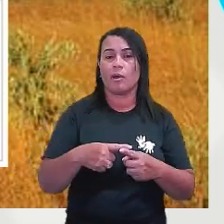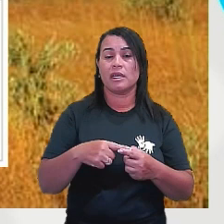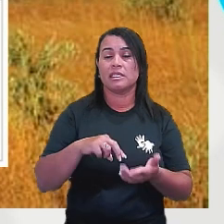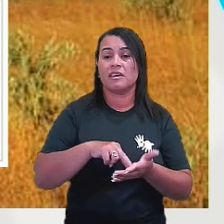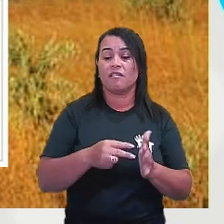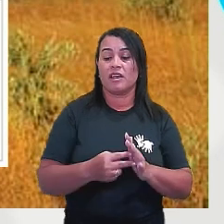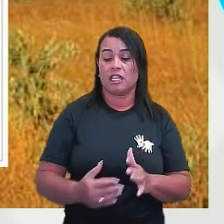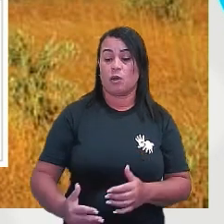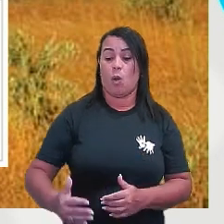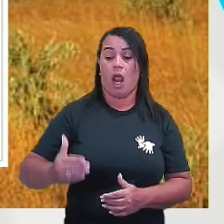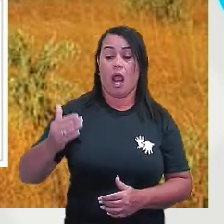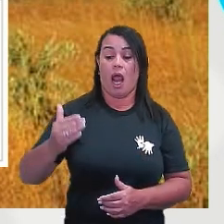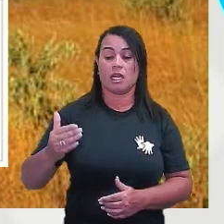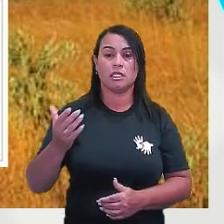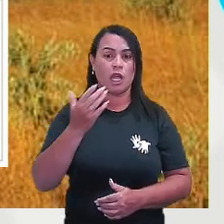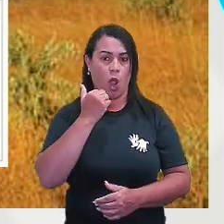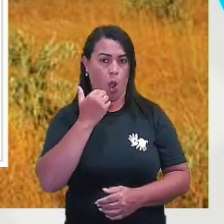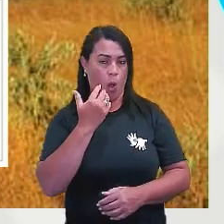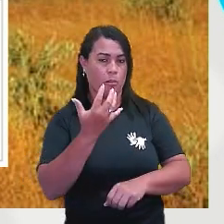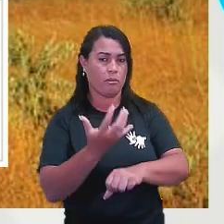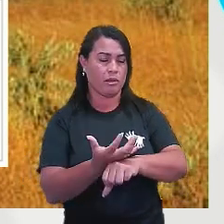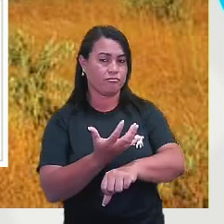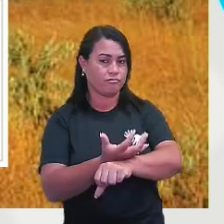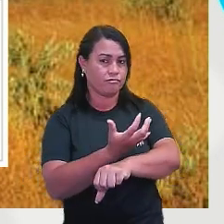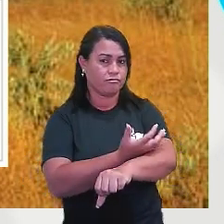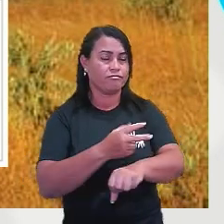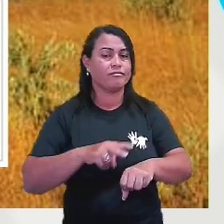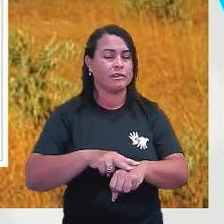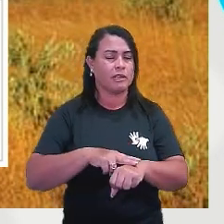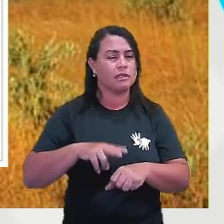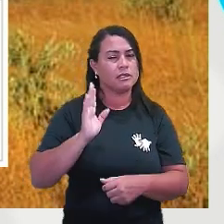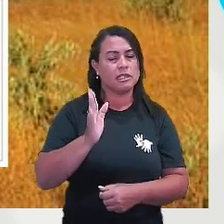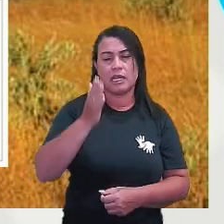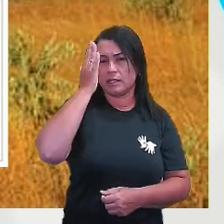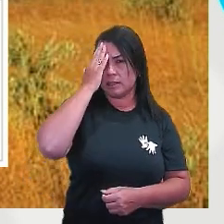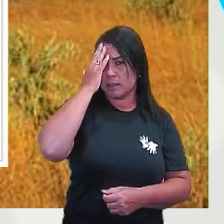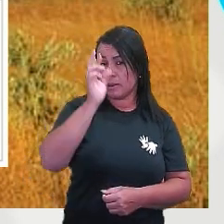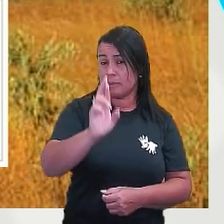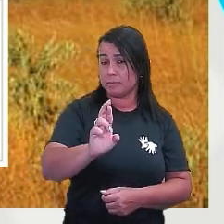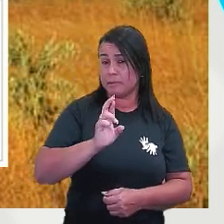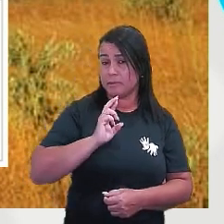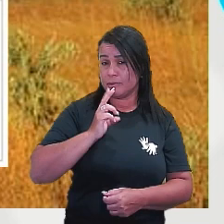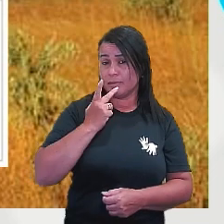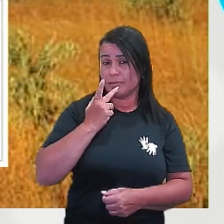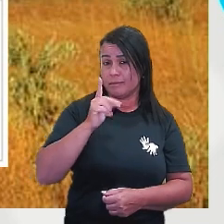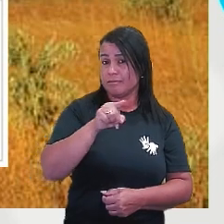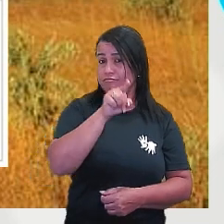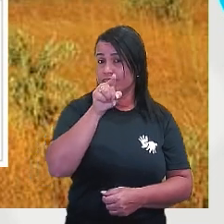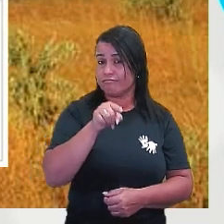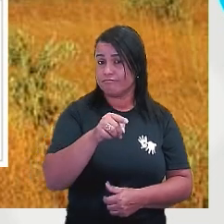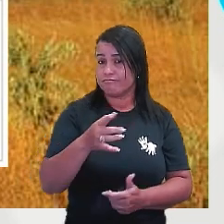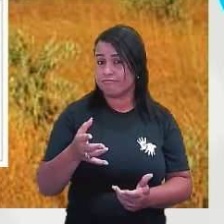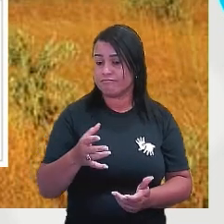porte que se alimentam basicamente de plantas. Você já sabe de que animal eu estou falando?